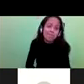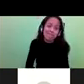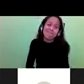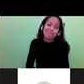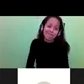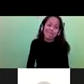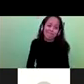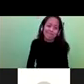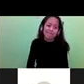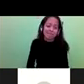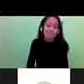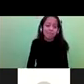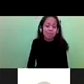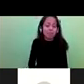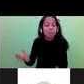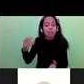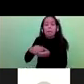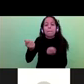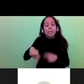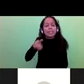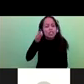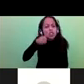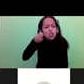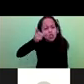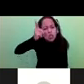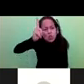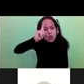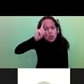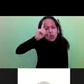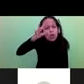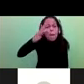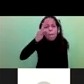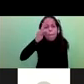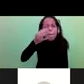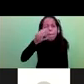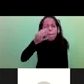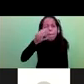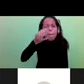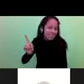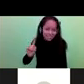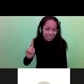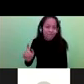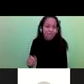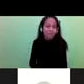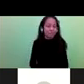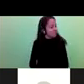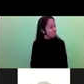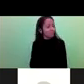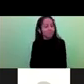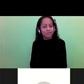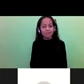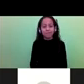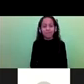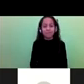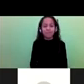Que eles não precisam de todos os colaboradores trabalhando presencialmente.